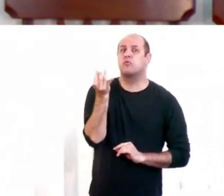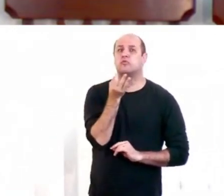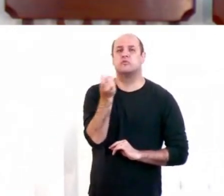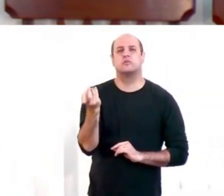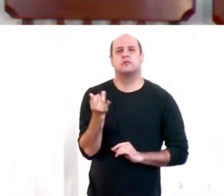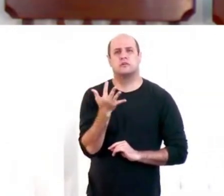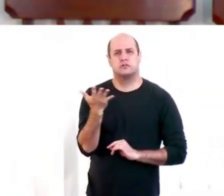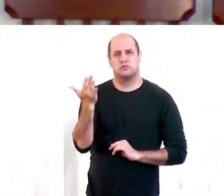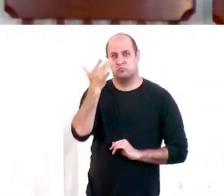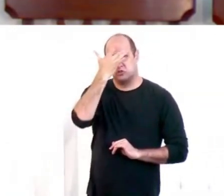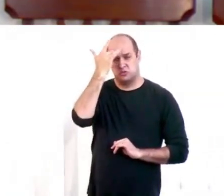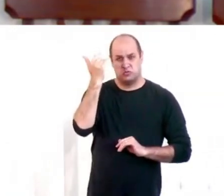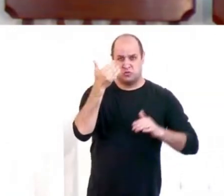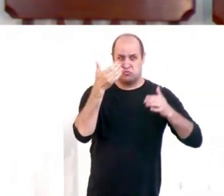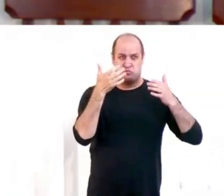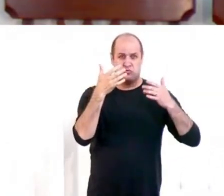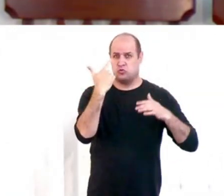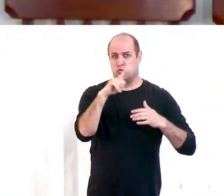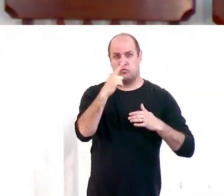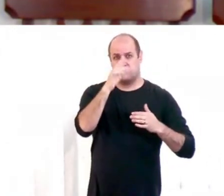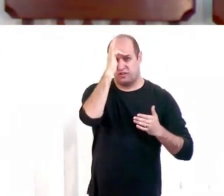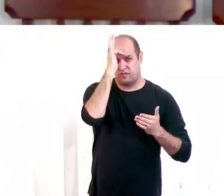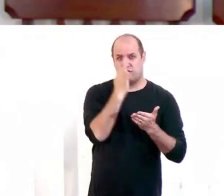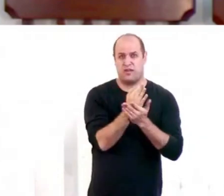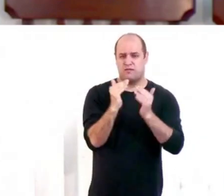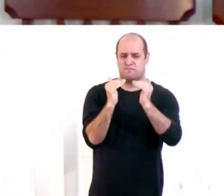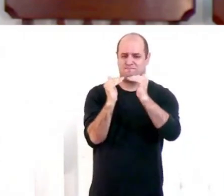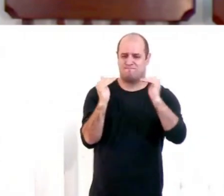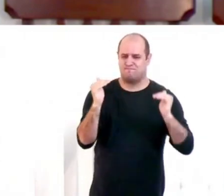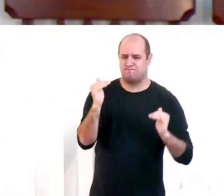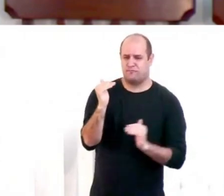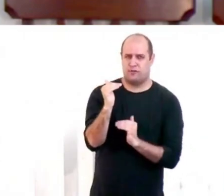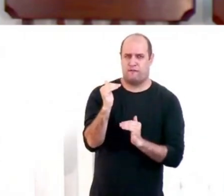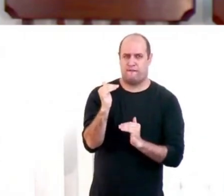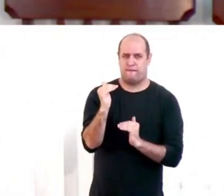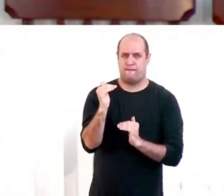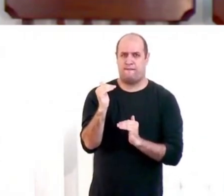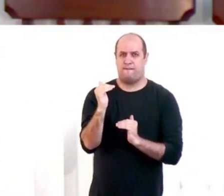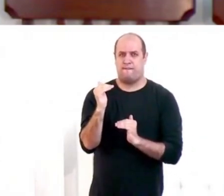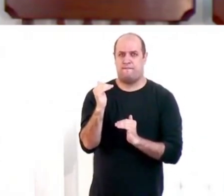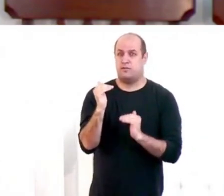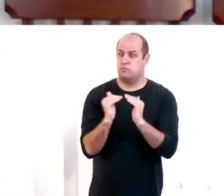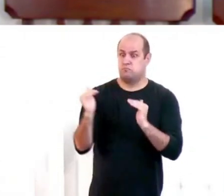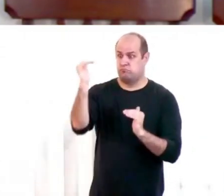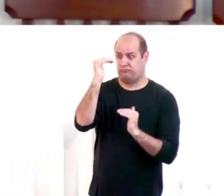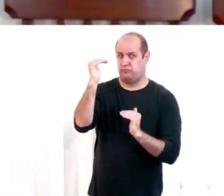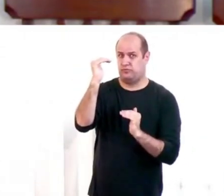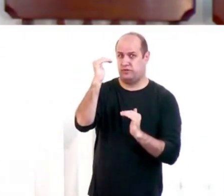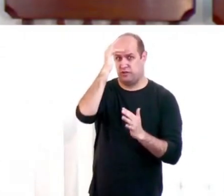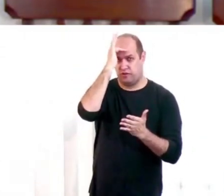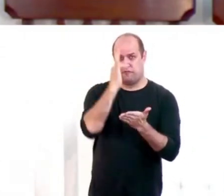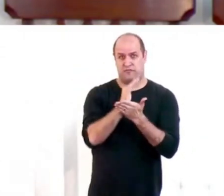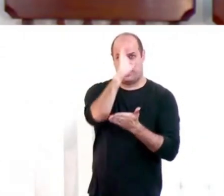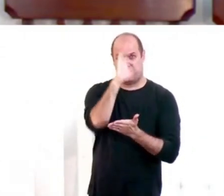número daqueles que confessavam a fé da Igreja Católica Romana. A Gabriela foi fazer classe